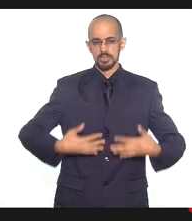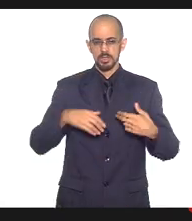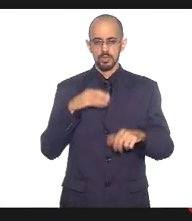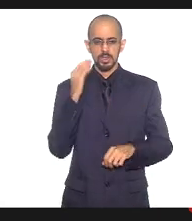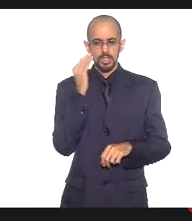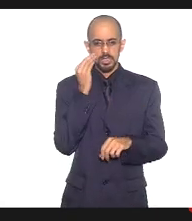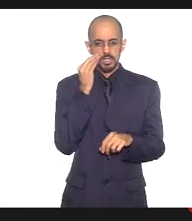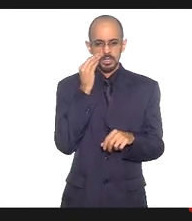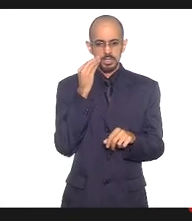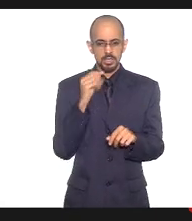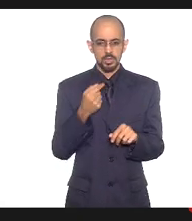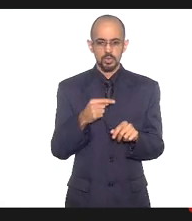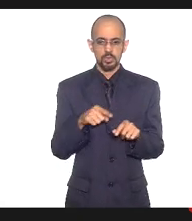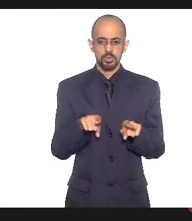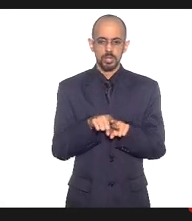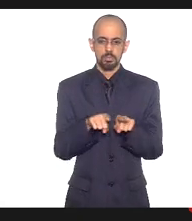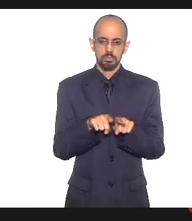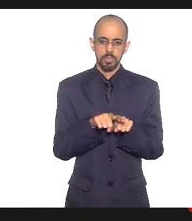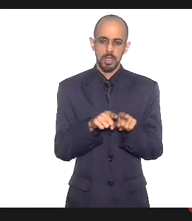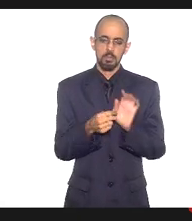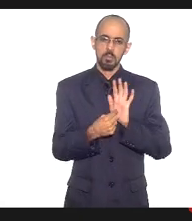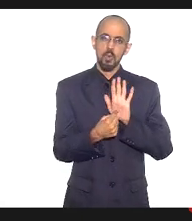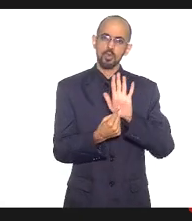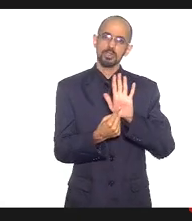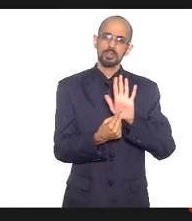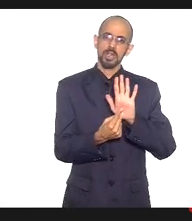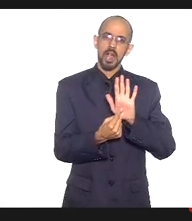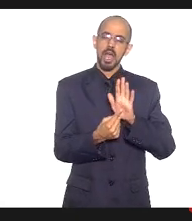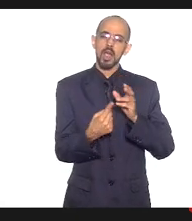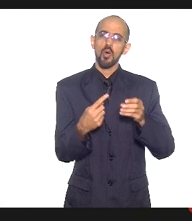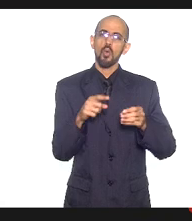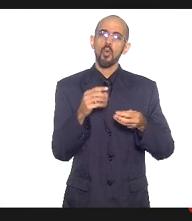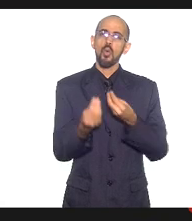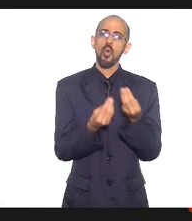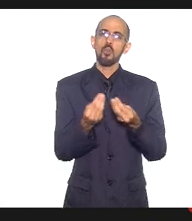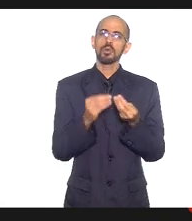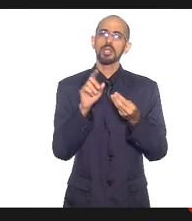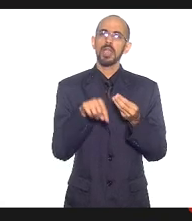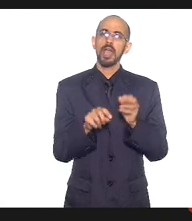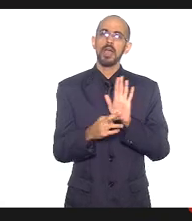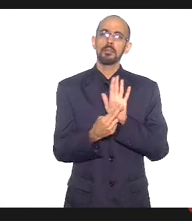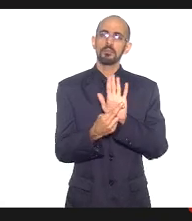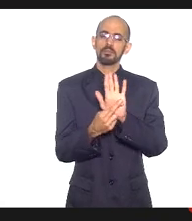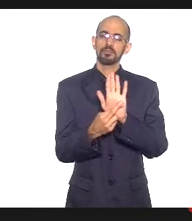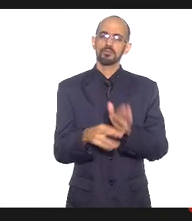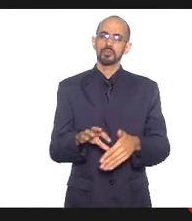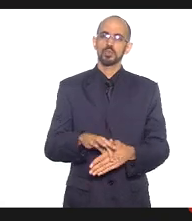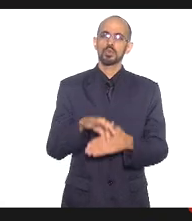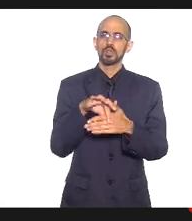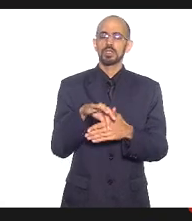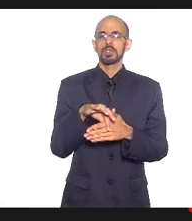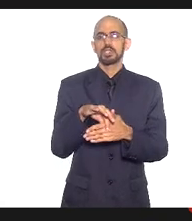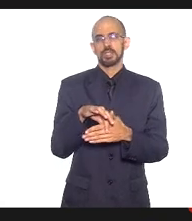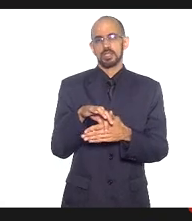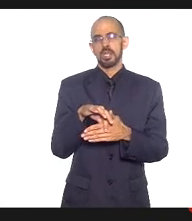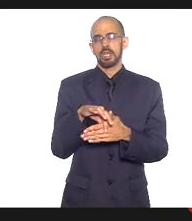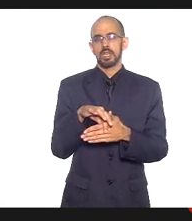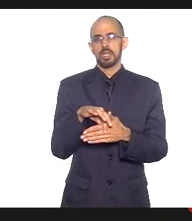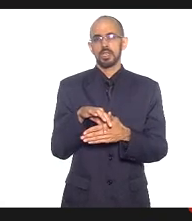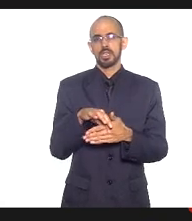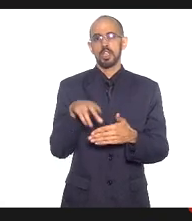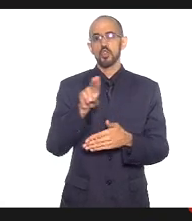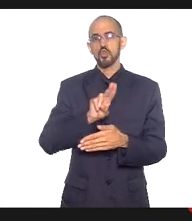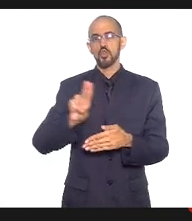tentando indicar como funcionaria a representação e as interações desse chamado líder operador do consórcio, em nome